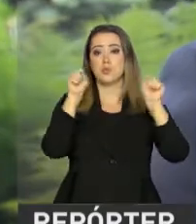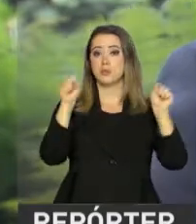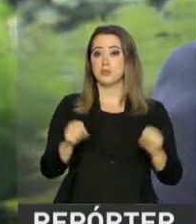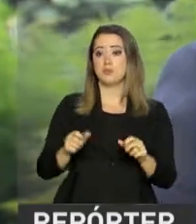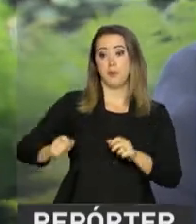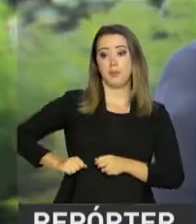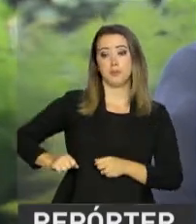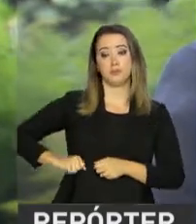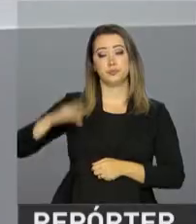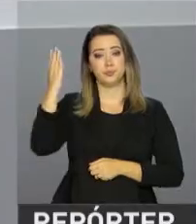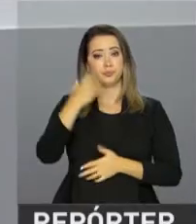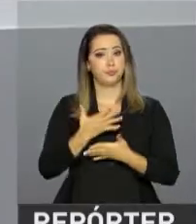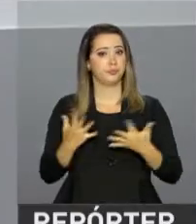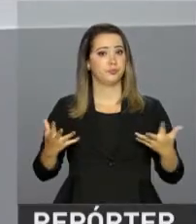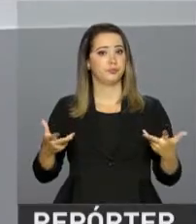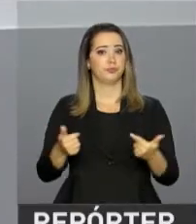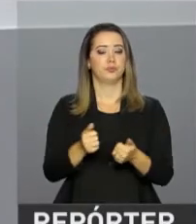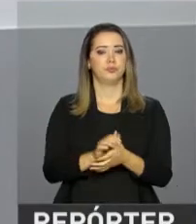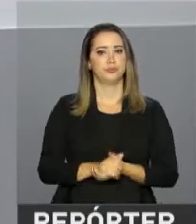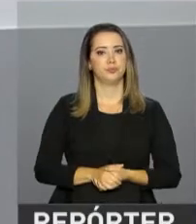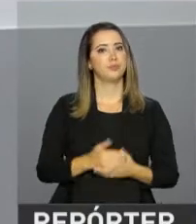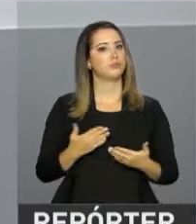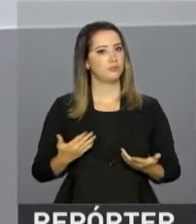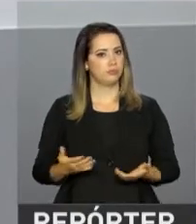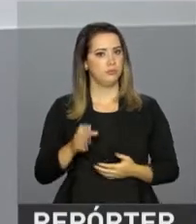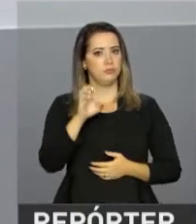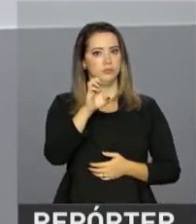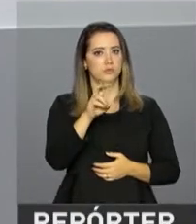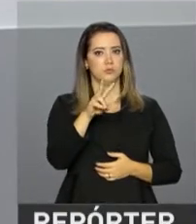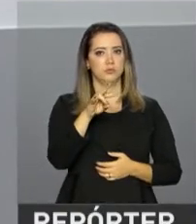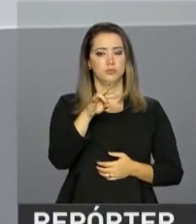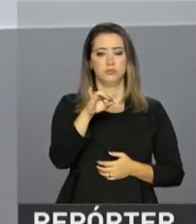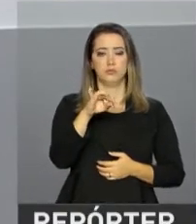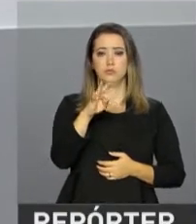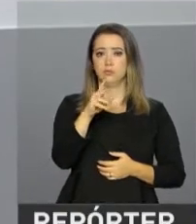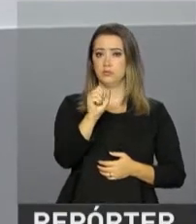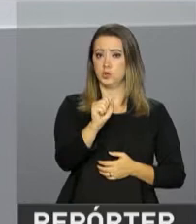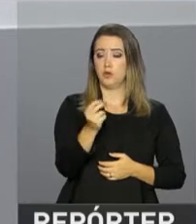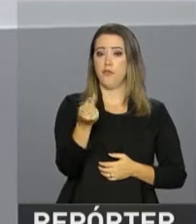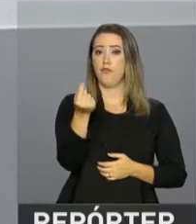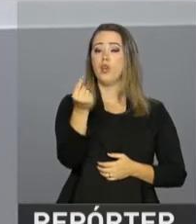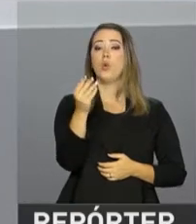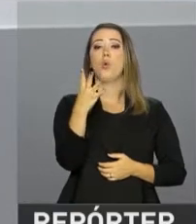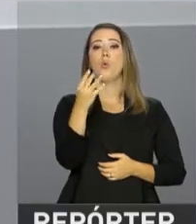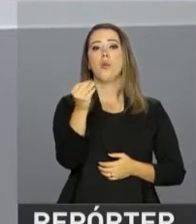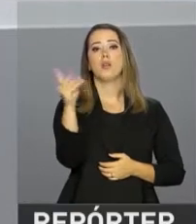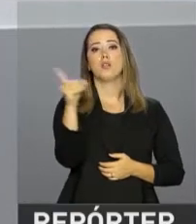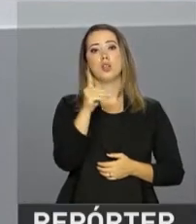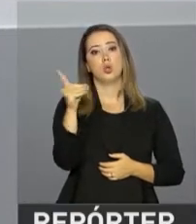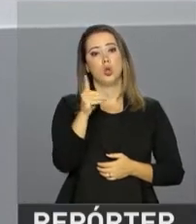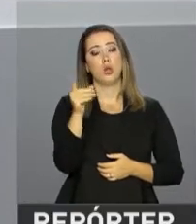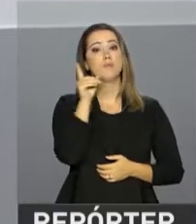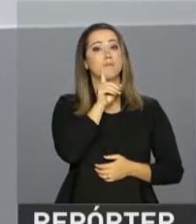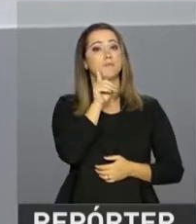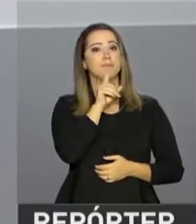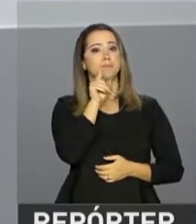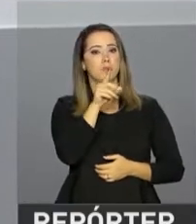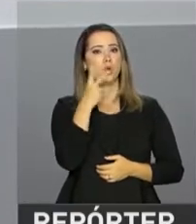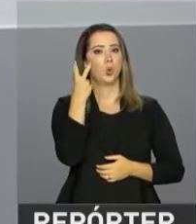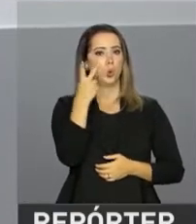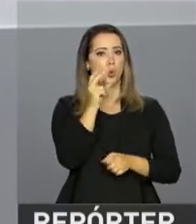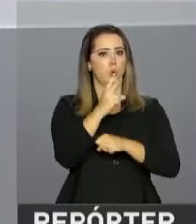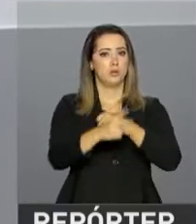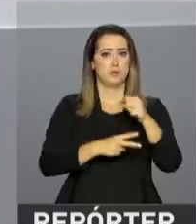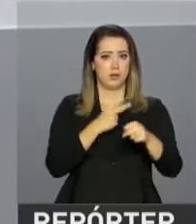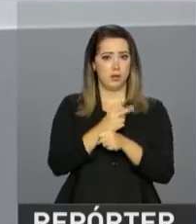mais eficiente o e visa brasileiro custa 40 dólares americanos têm validade máxima de dois anos e não